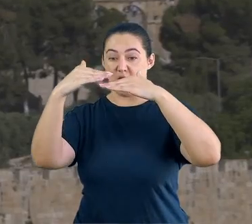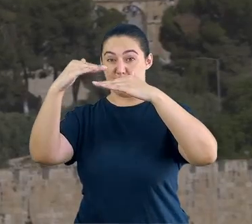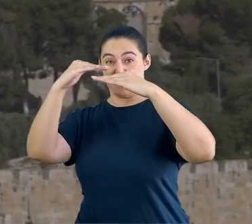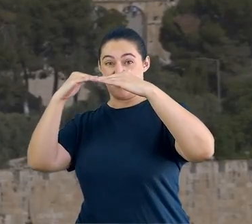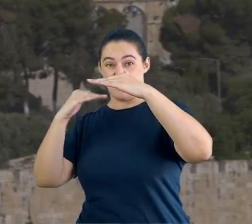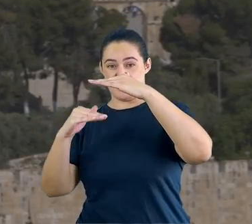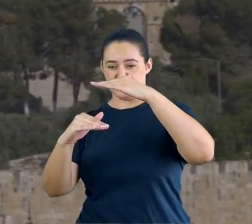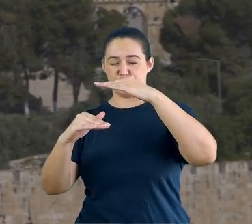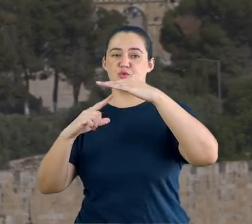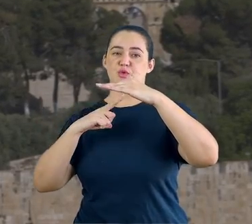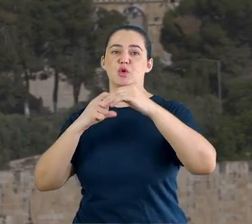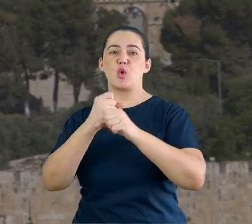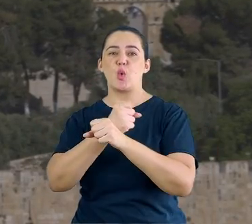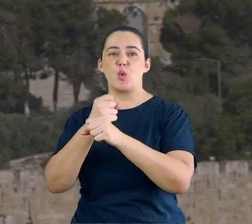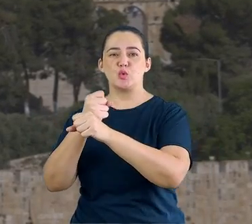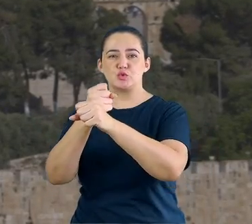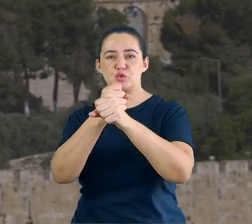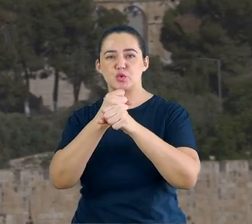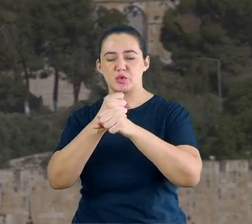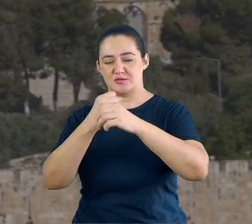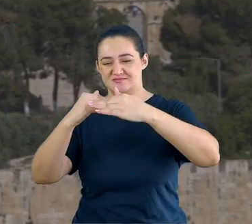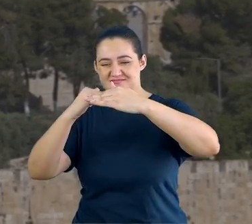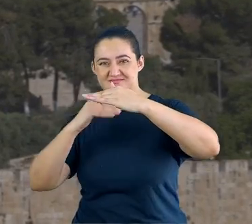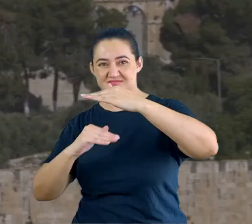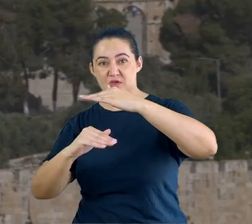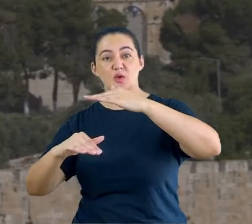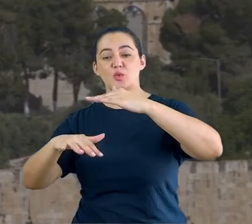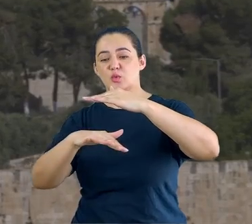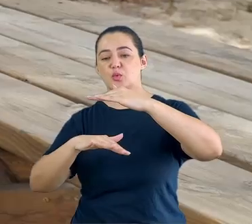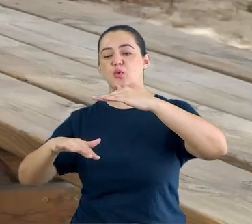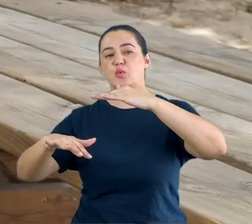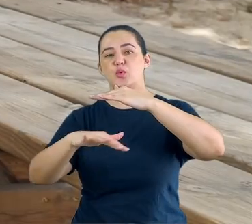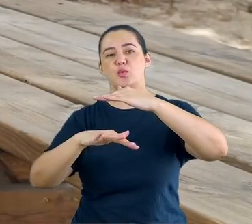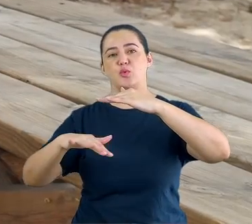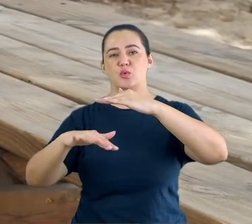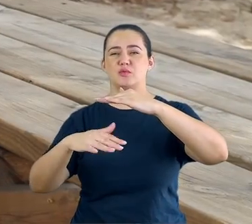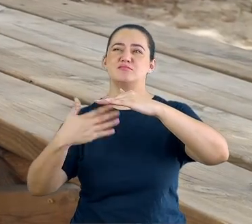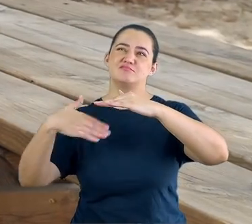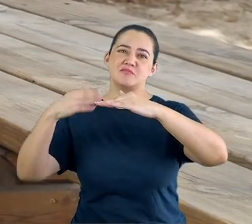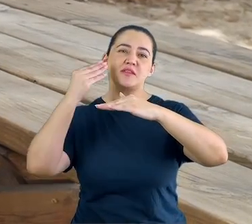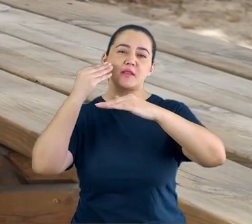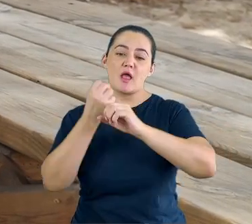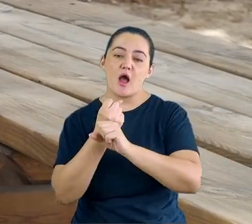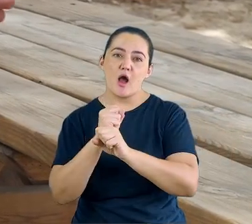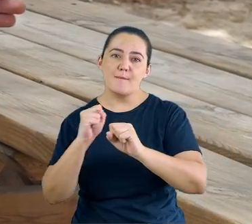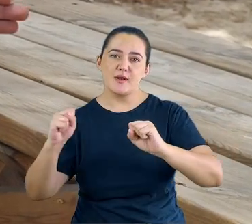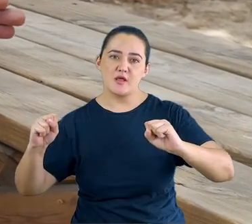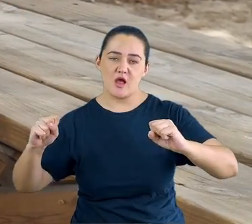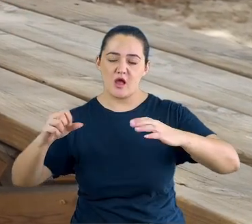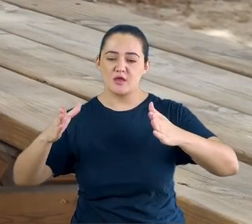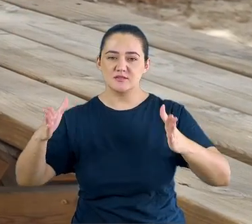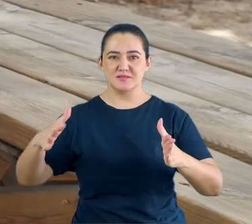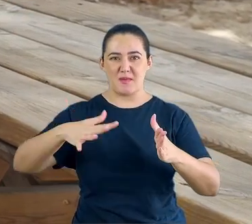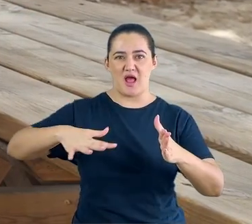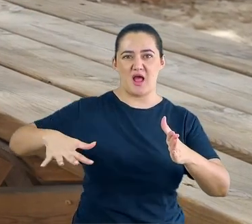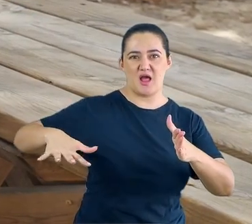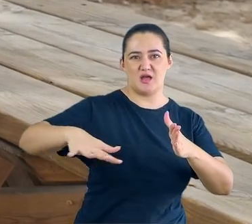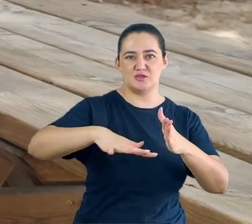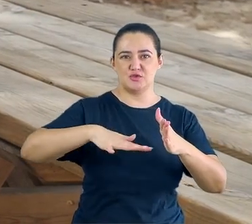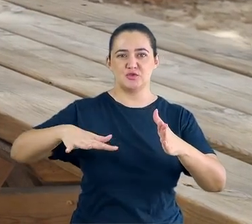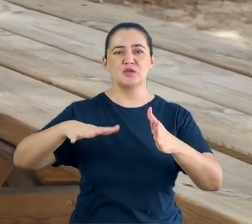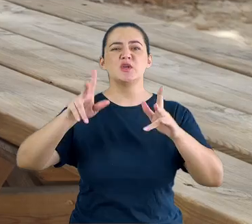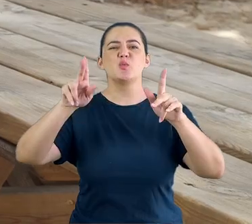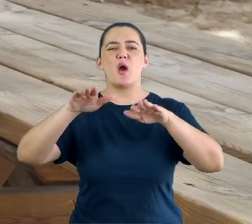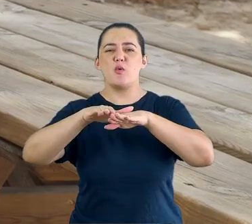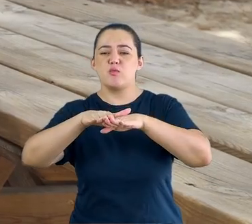da mesquita de Al-Aqsa, quiseram construir no subsolo dela uma área, ou melhor, ampliar um espaço que servisse